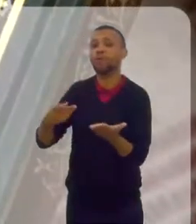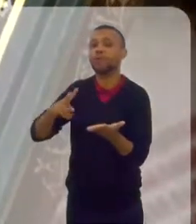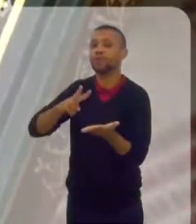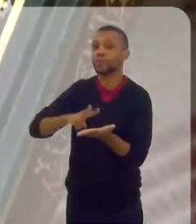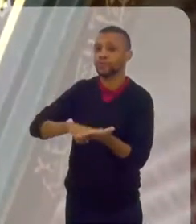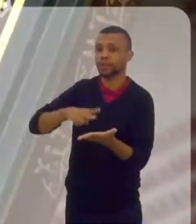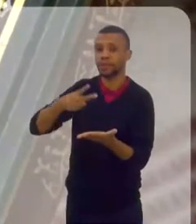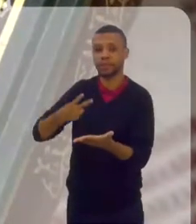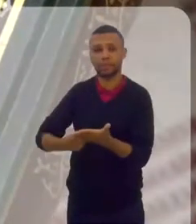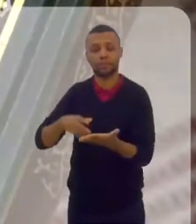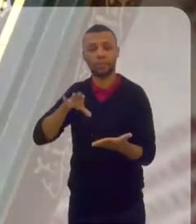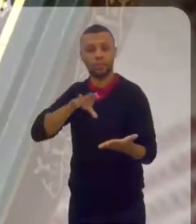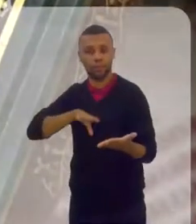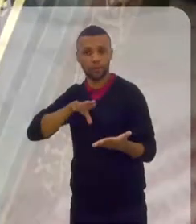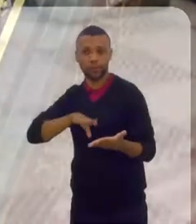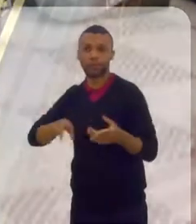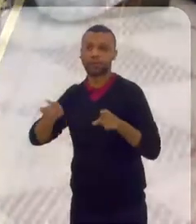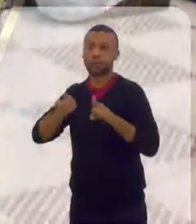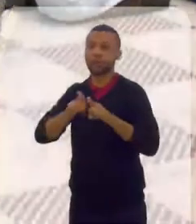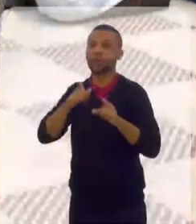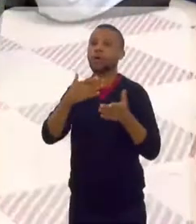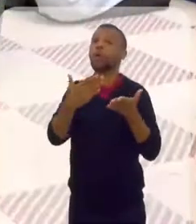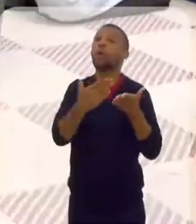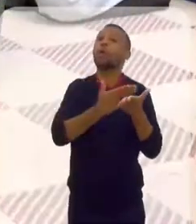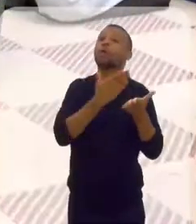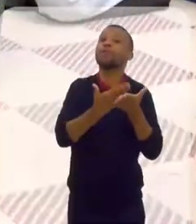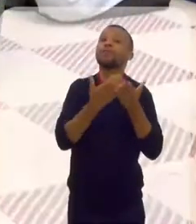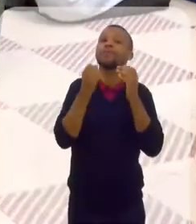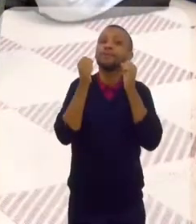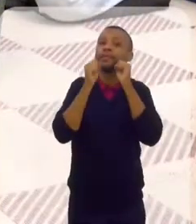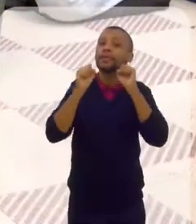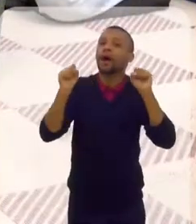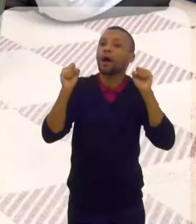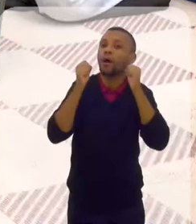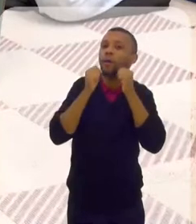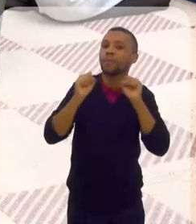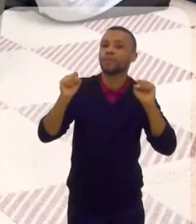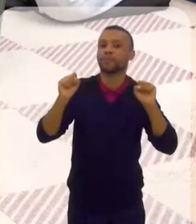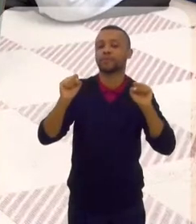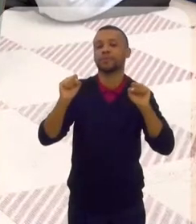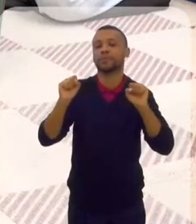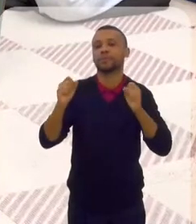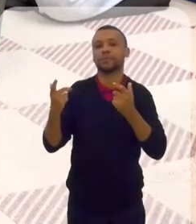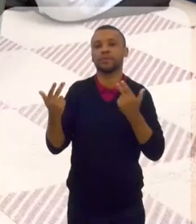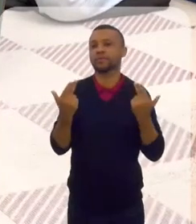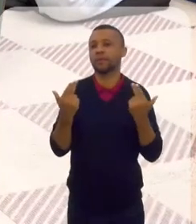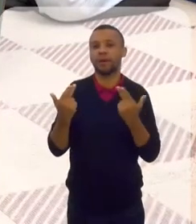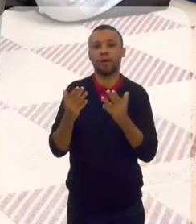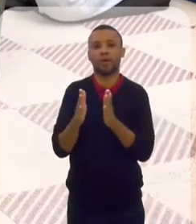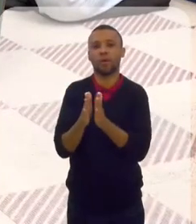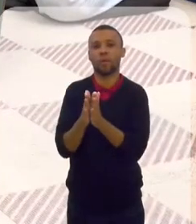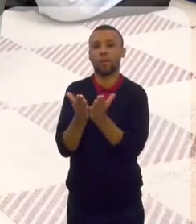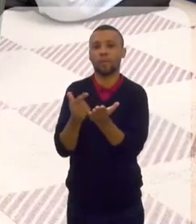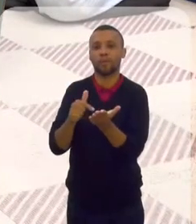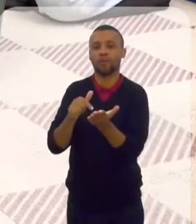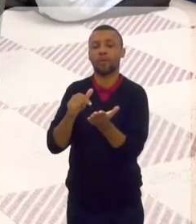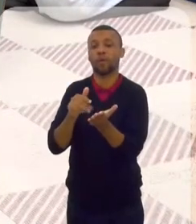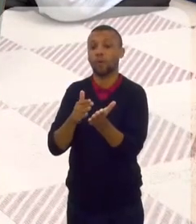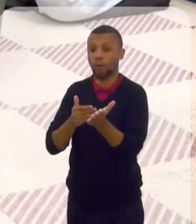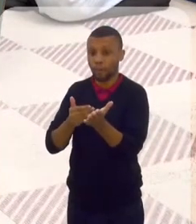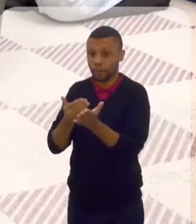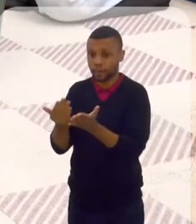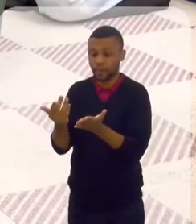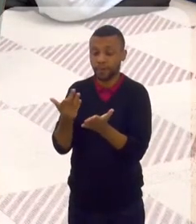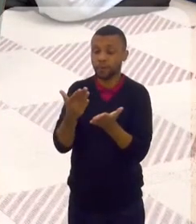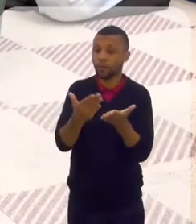e ganhei o livro de Salmos e fiz o mesmo que eu fiz com a Bíblia. Eu comecei pelo